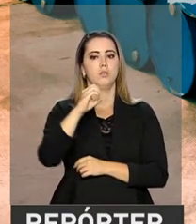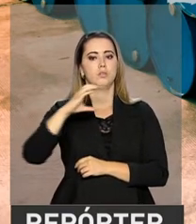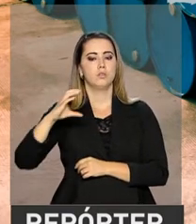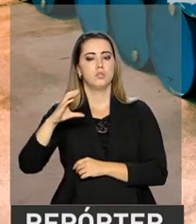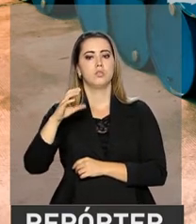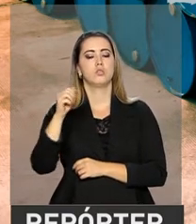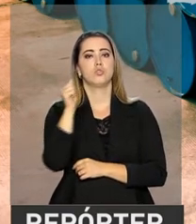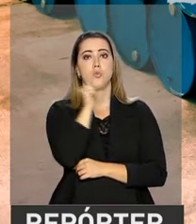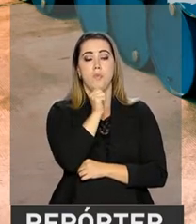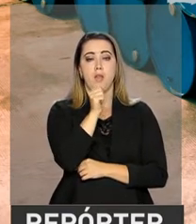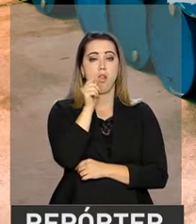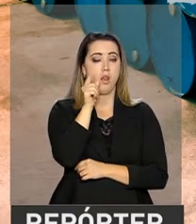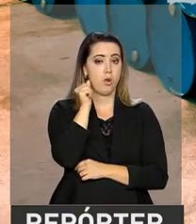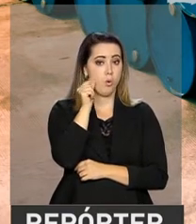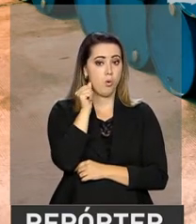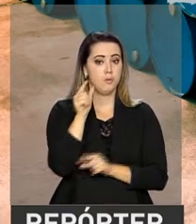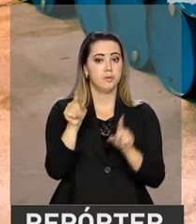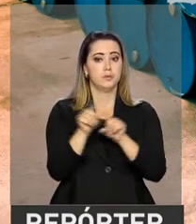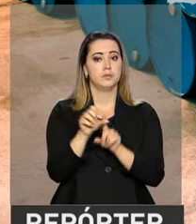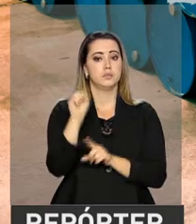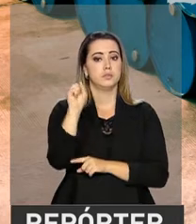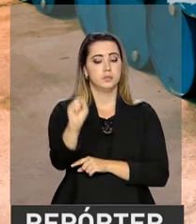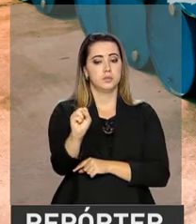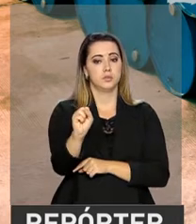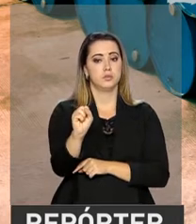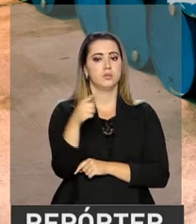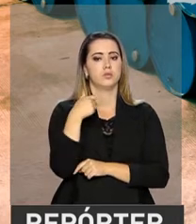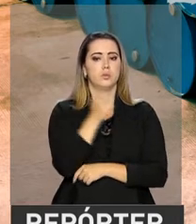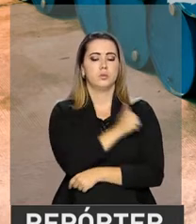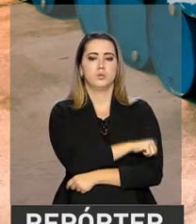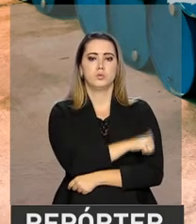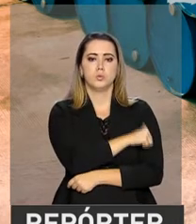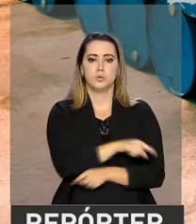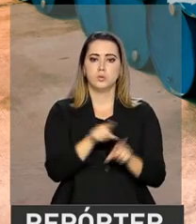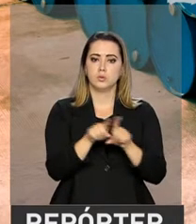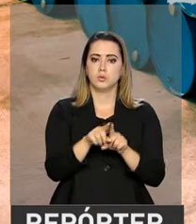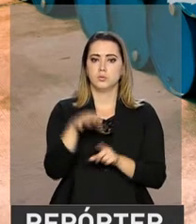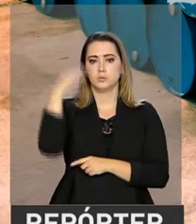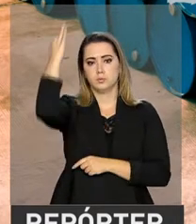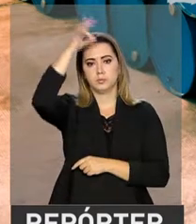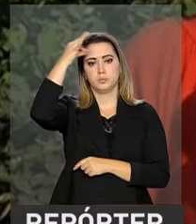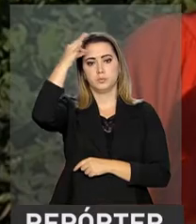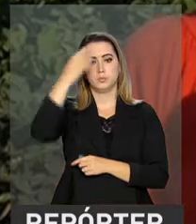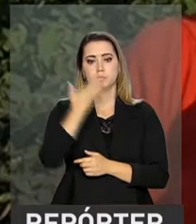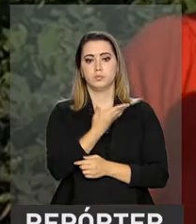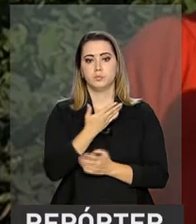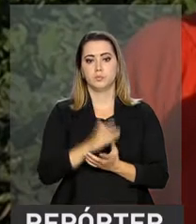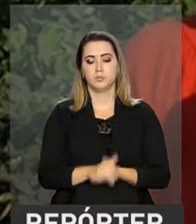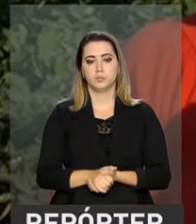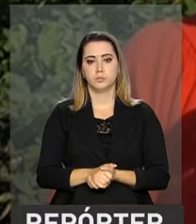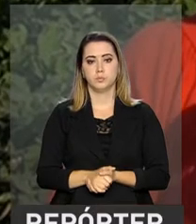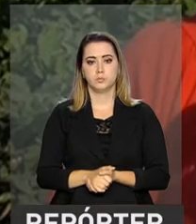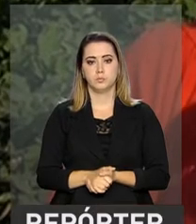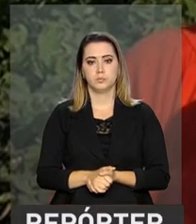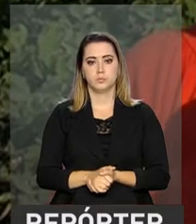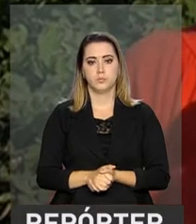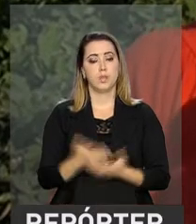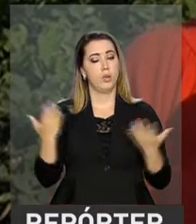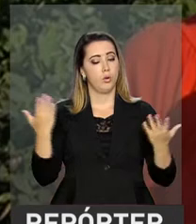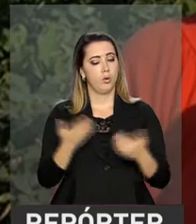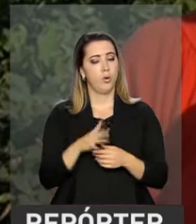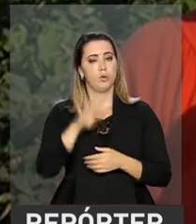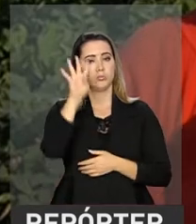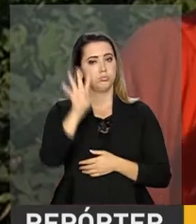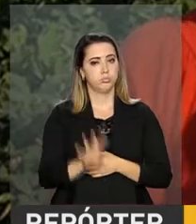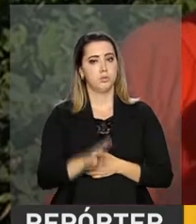e 8 na bacia de campos nos litorais do rio de janeiro e espírito santo com o calendário de licitações que